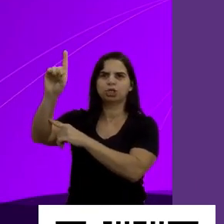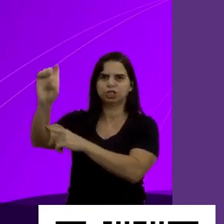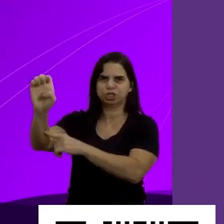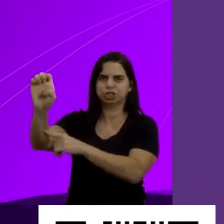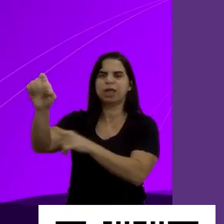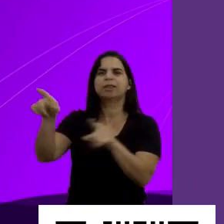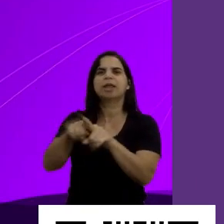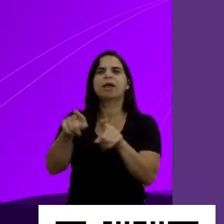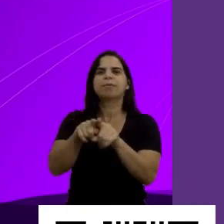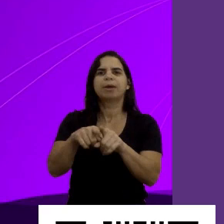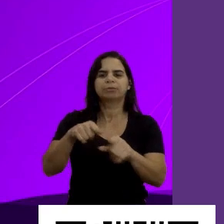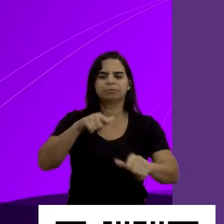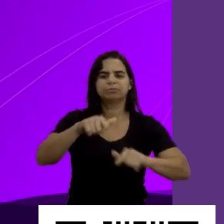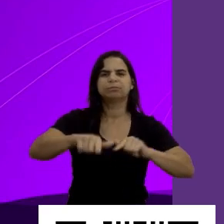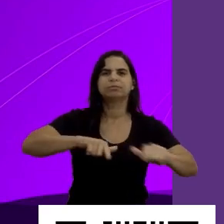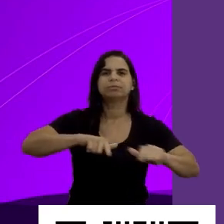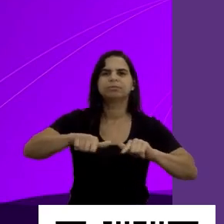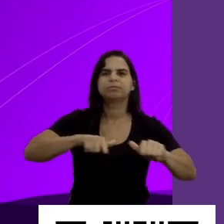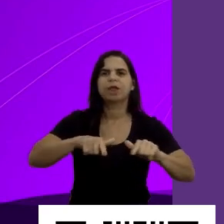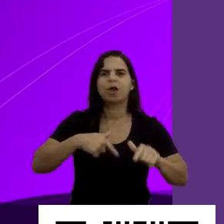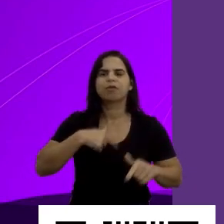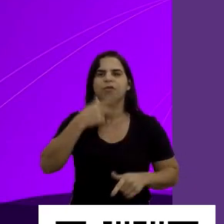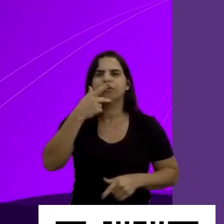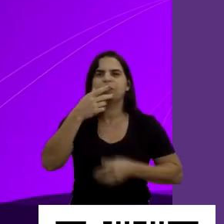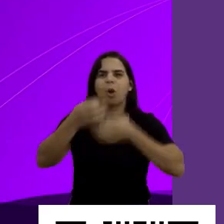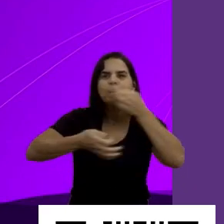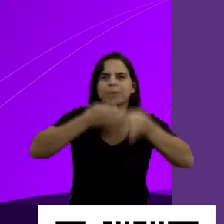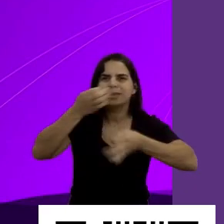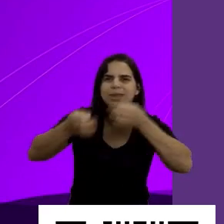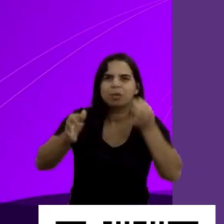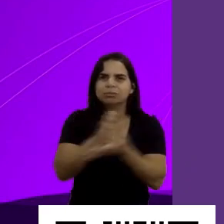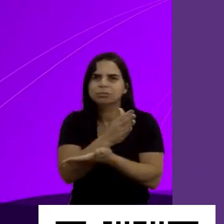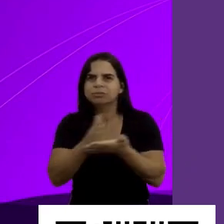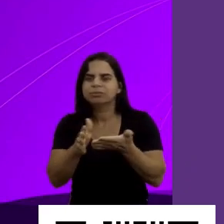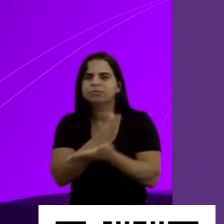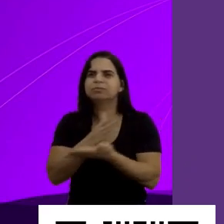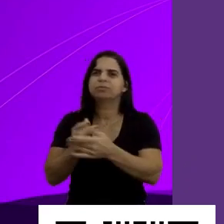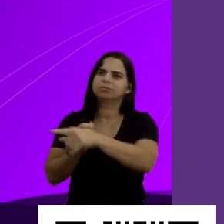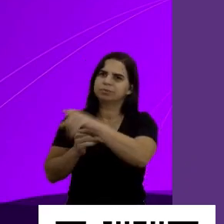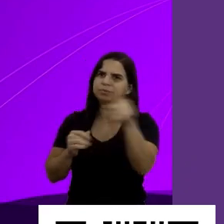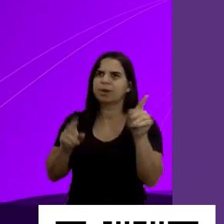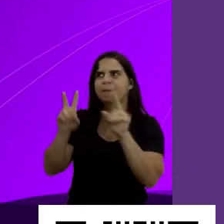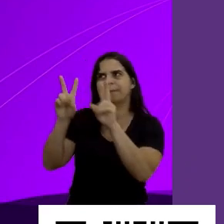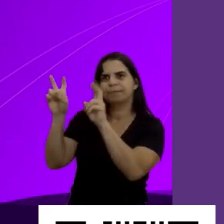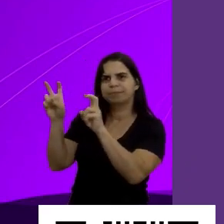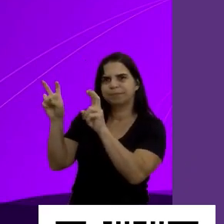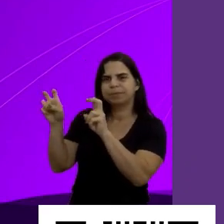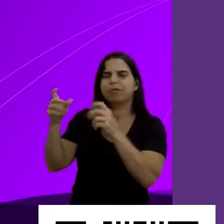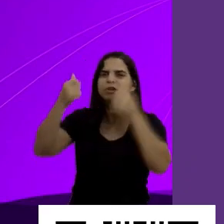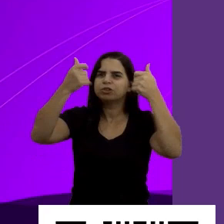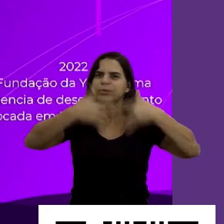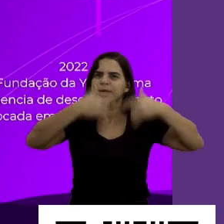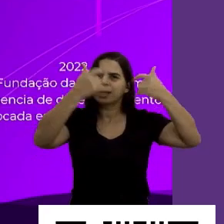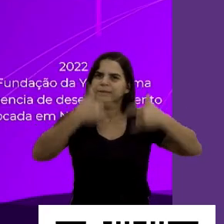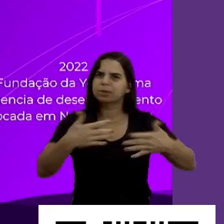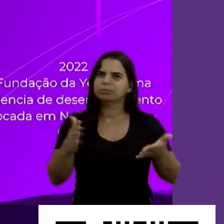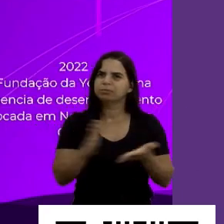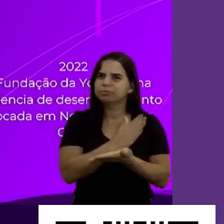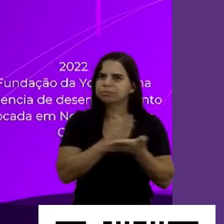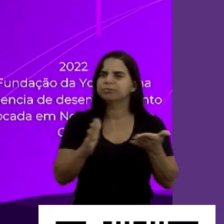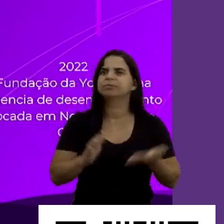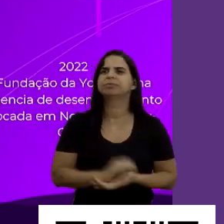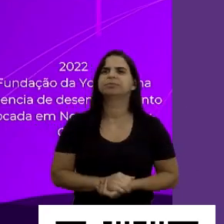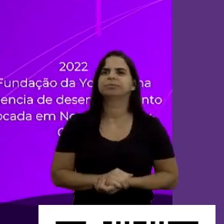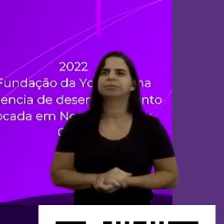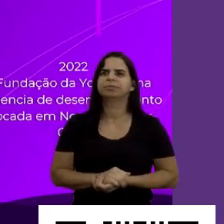vou dar algumas opiniões em relação a isso também para quem não conhece vou dar algumas explicações mas antes de